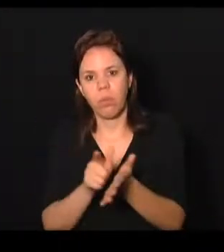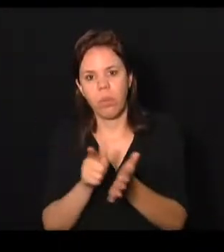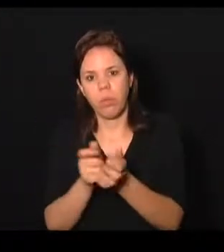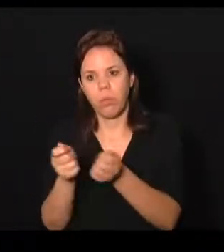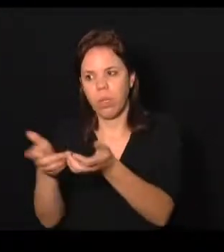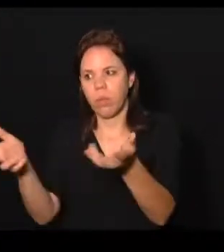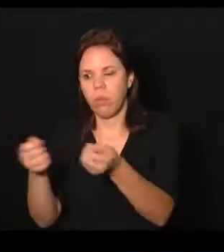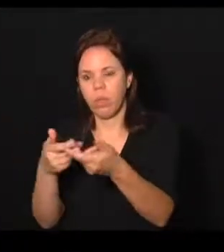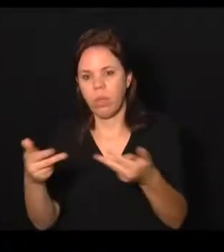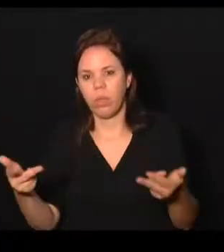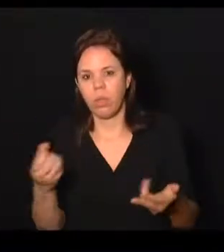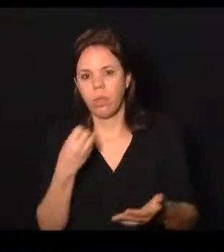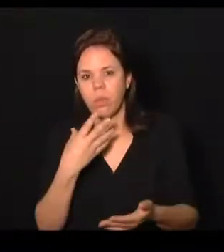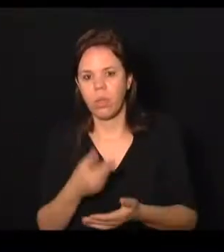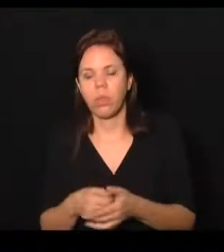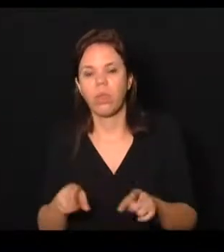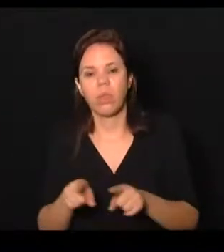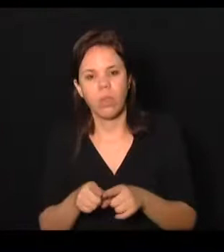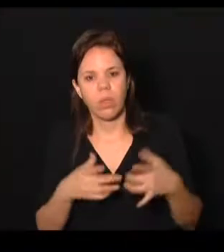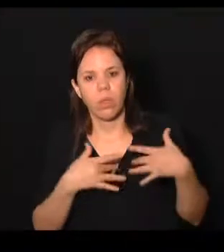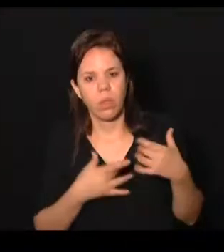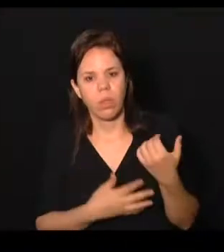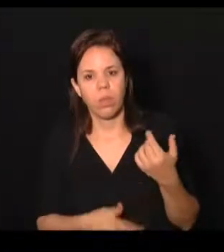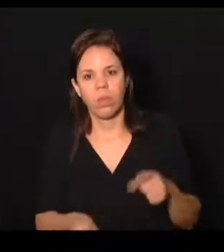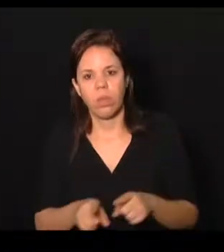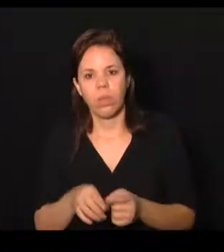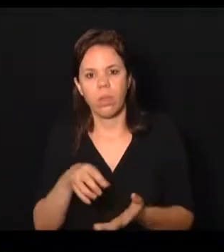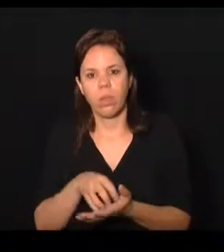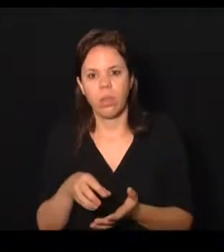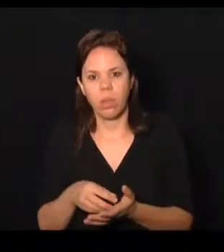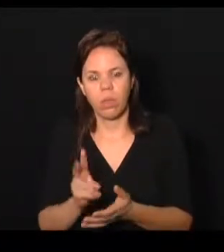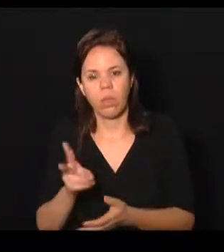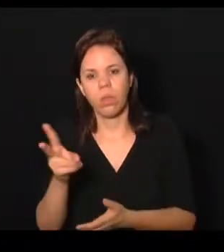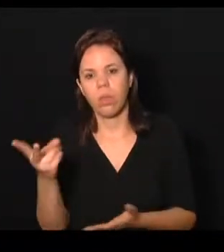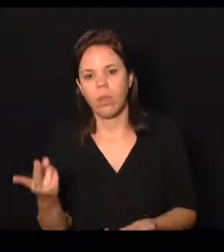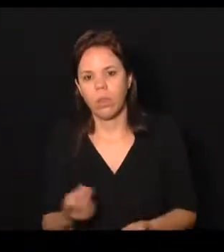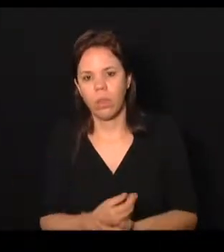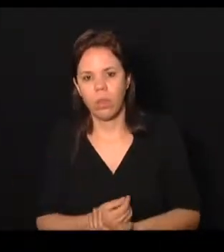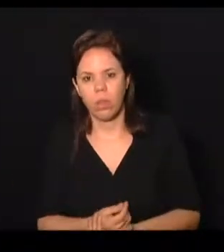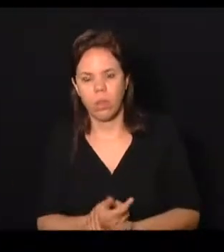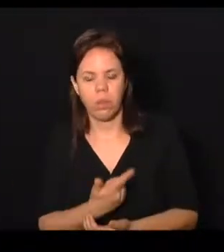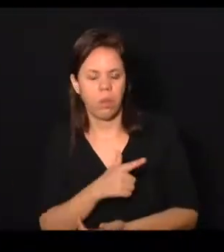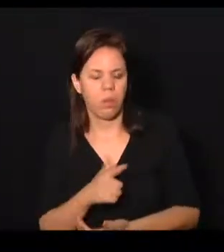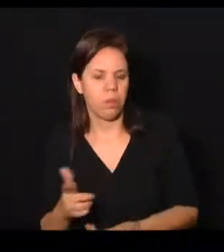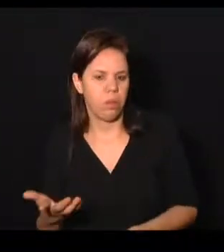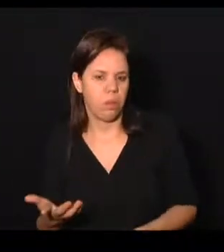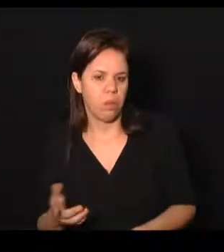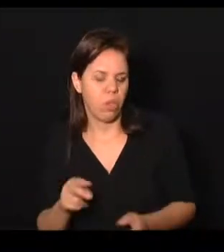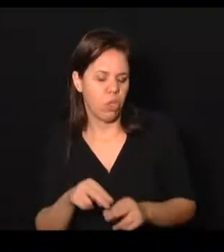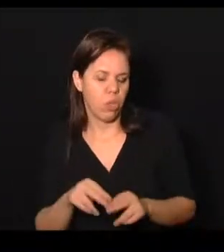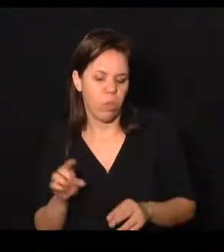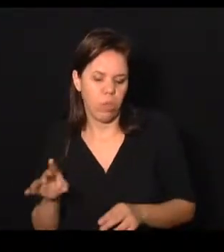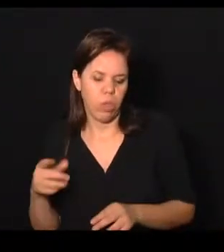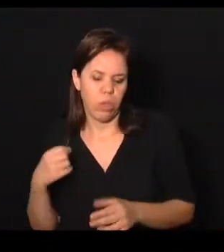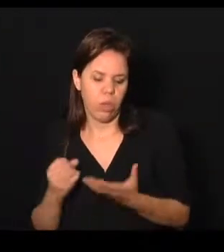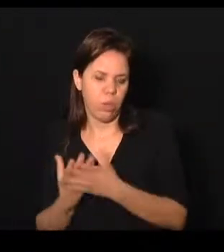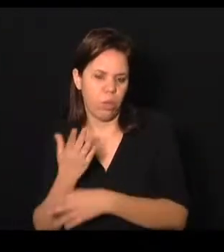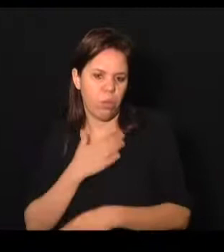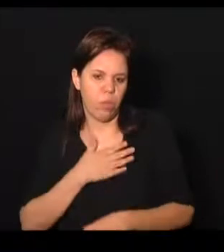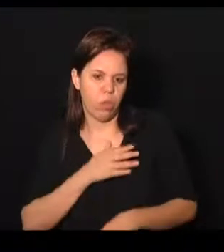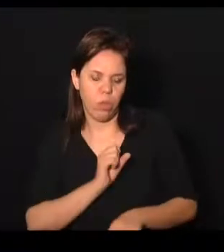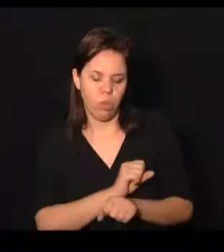coisas boas e doação de sangue também, no Hemocentro, continuo, não tem essa preconceito, só por causa que aconteceu isso comigo, eu só deixei de